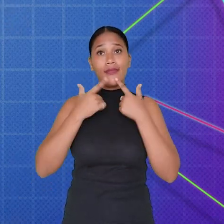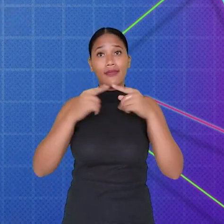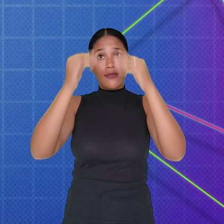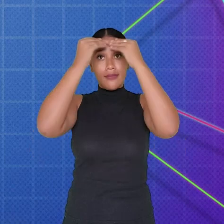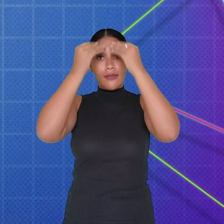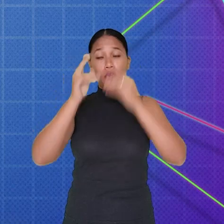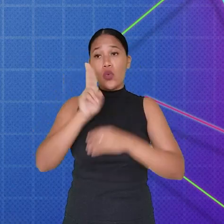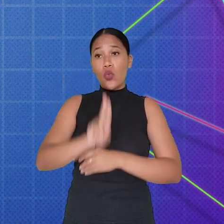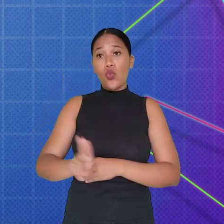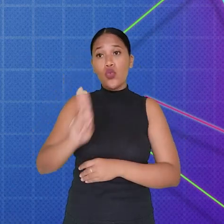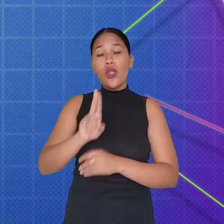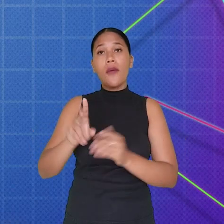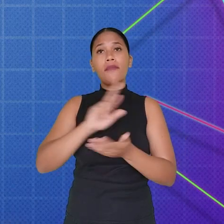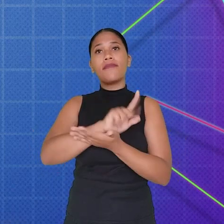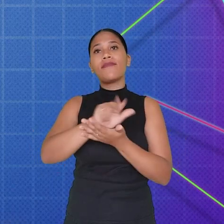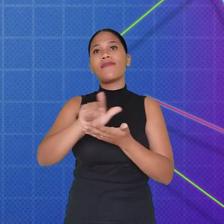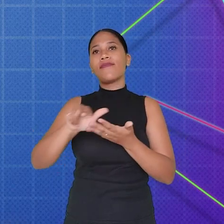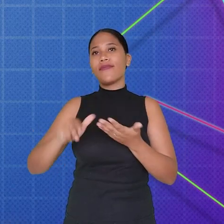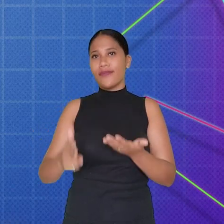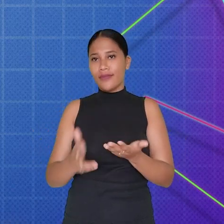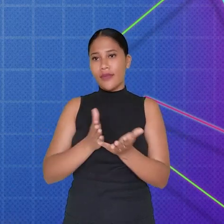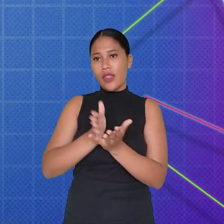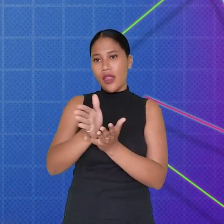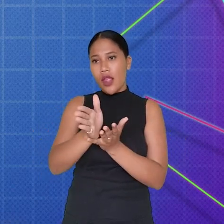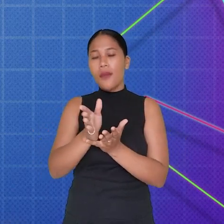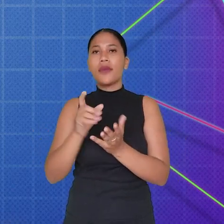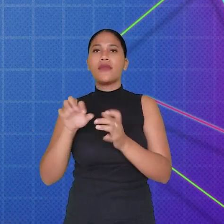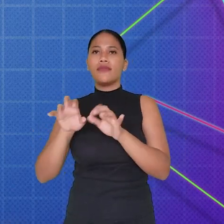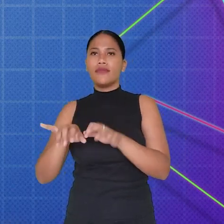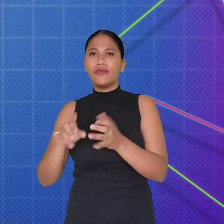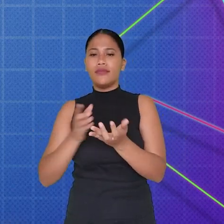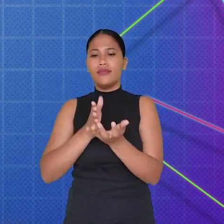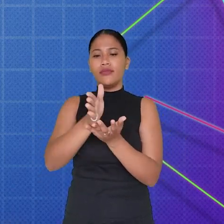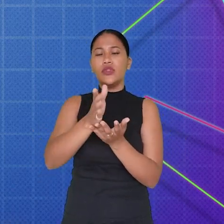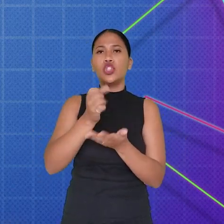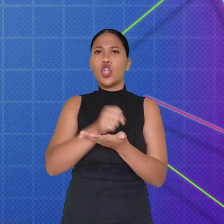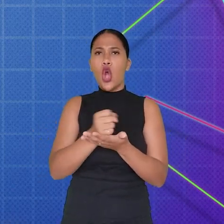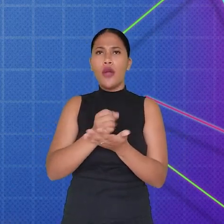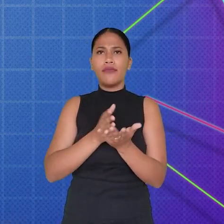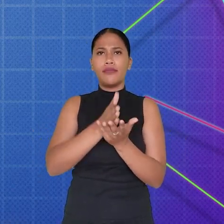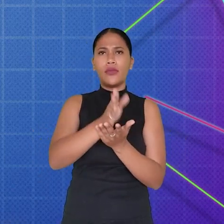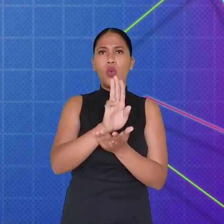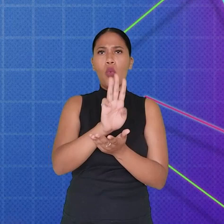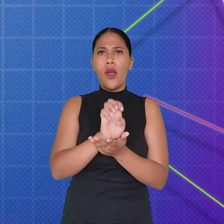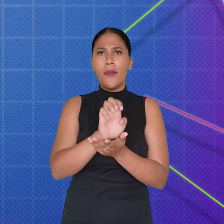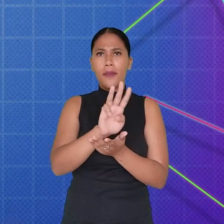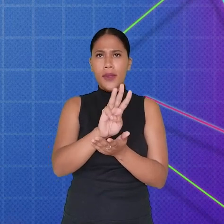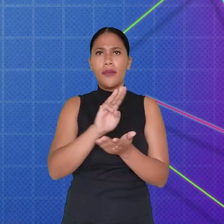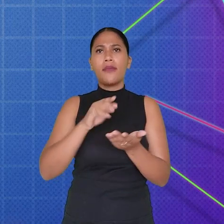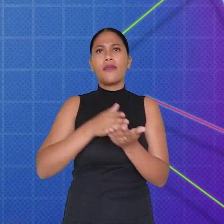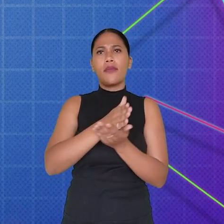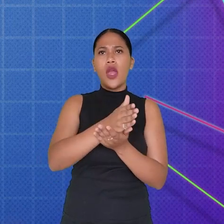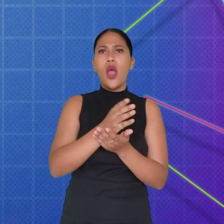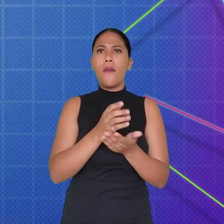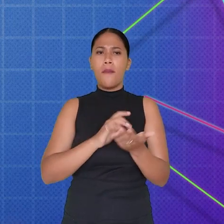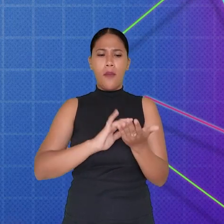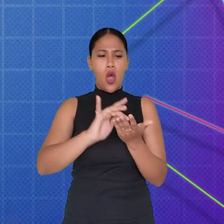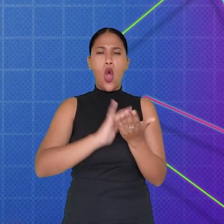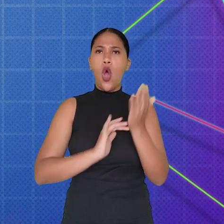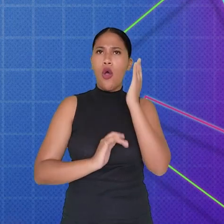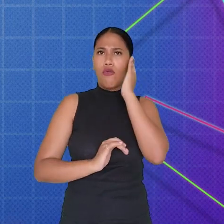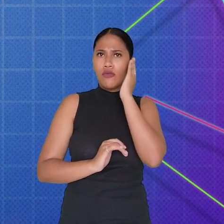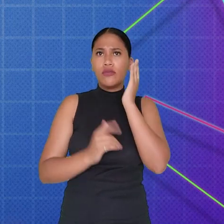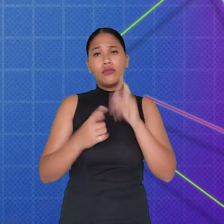linguagem é utilizada em uma ampla gama de aplicações, incluindo aplicações de desktop, jogos, aplicativos web e aplicativos móveis. Isso